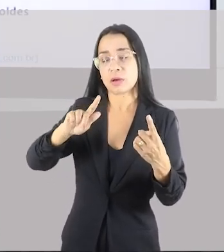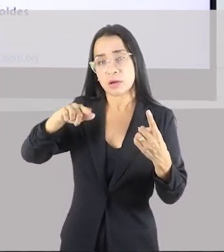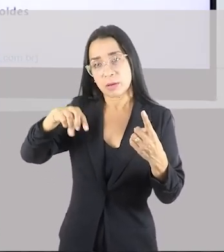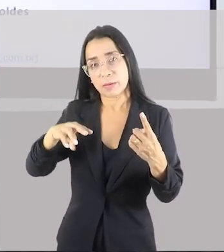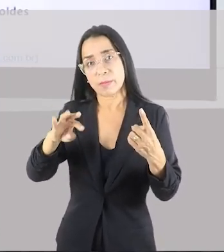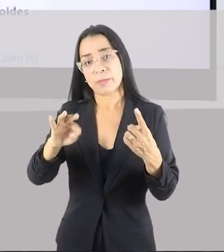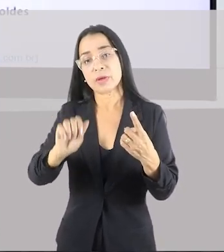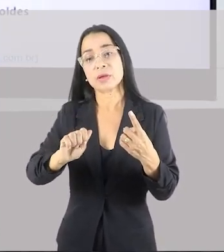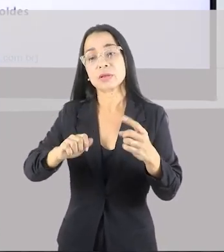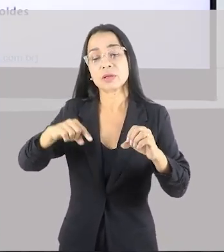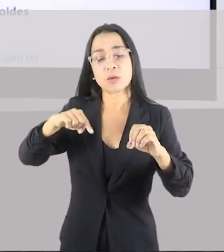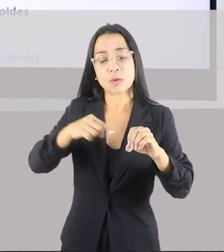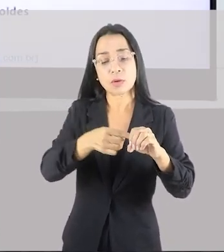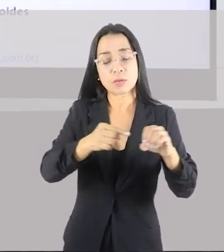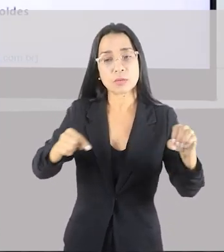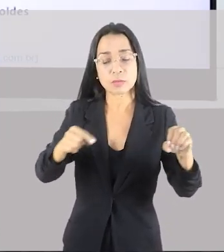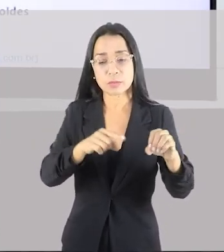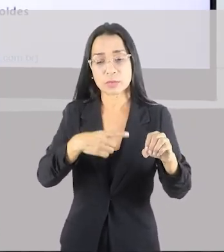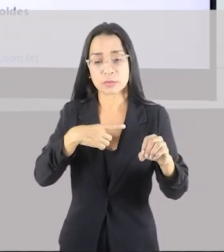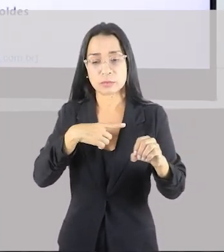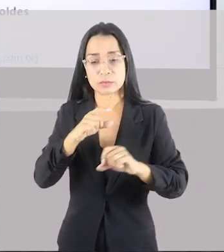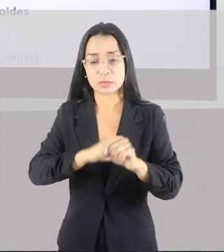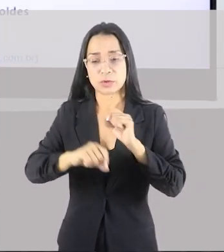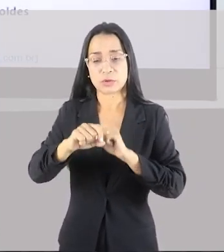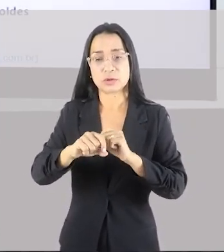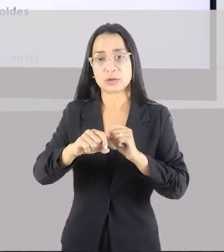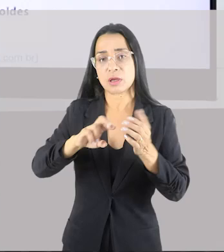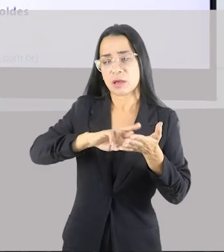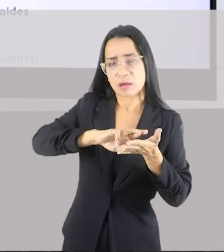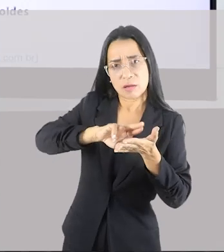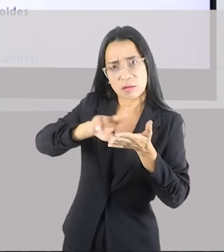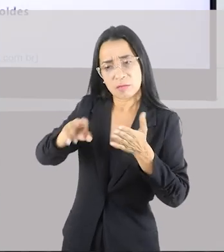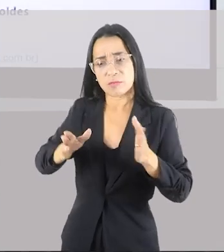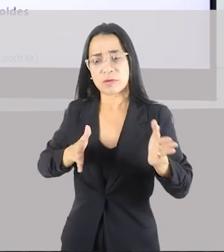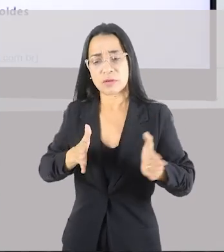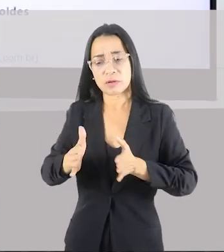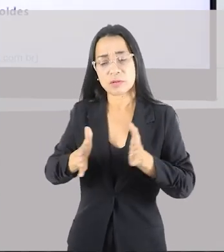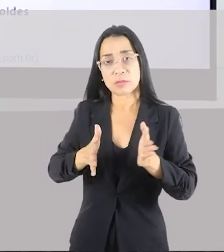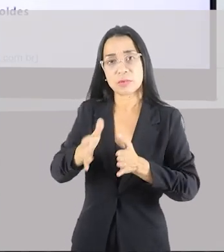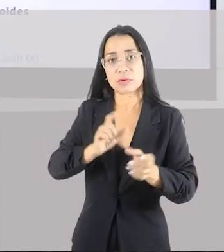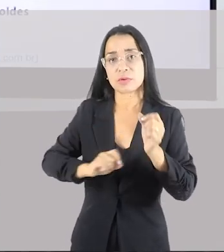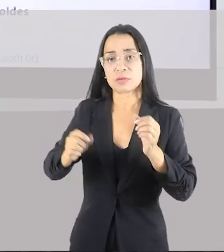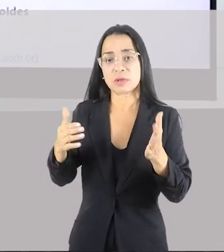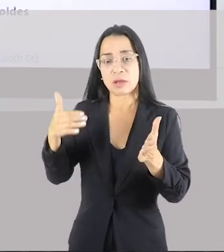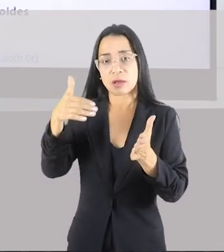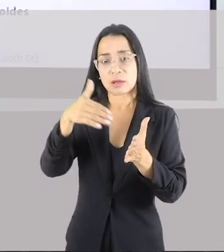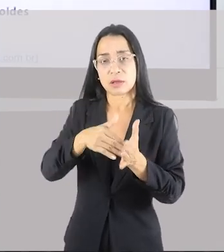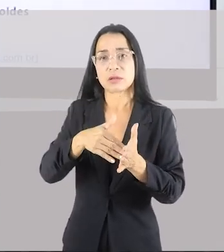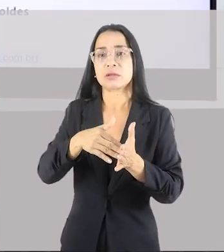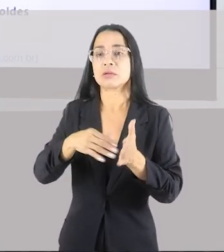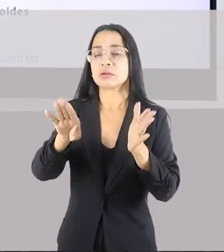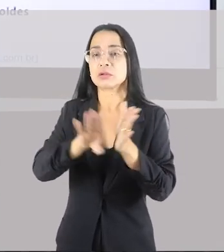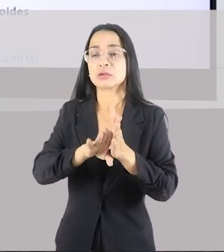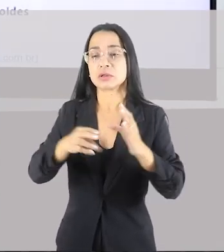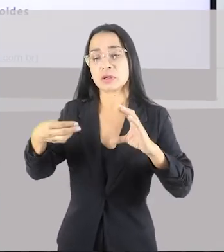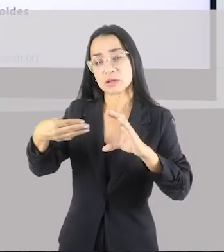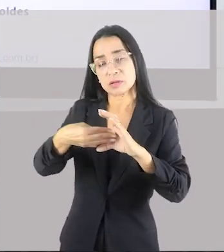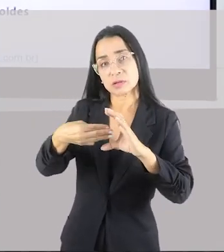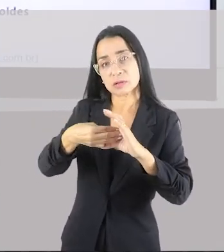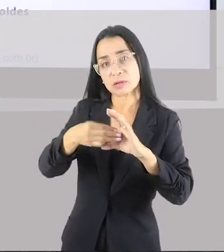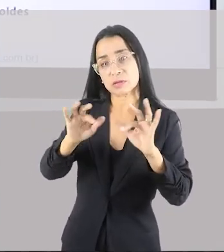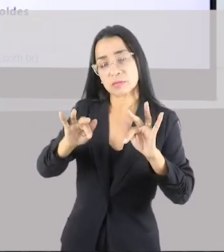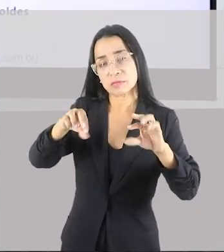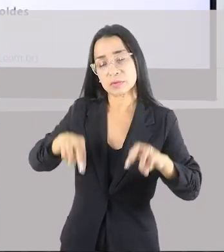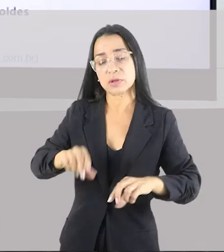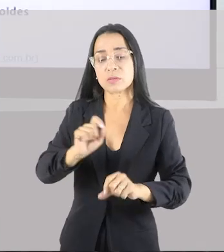é o espermatozoide, existem ali várias fases, né, até chegar nessa célula final, que é o